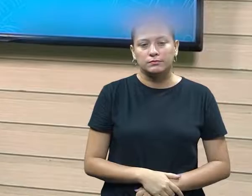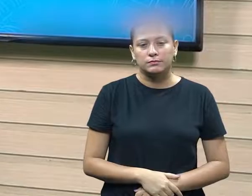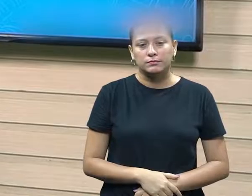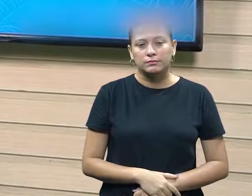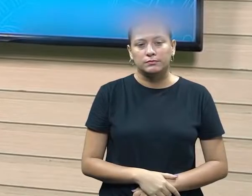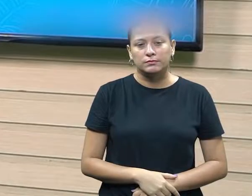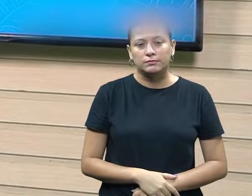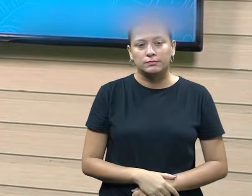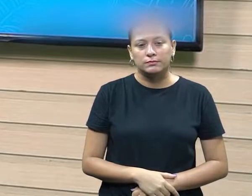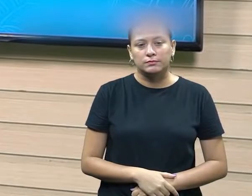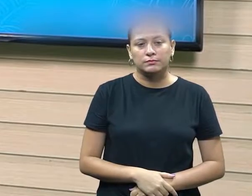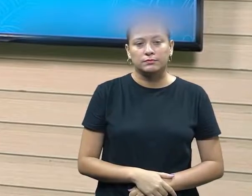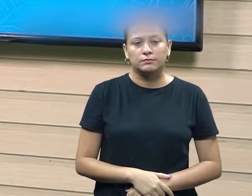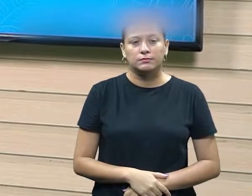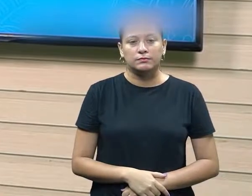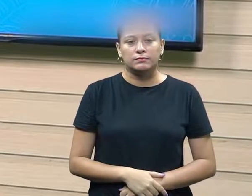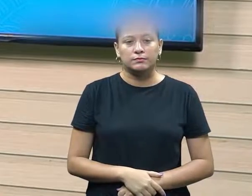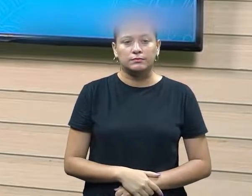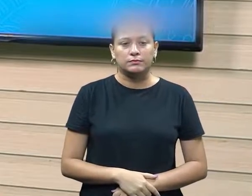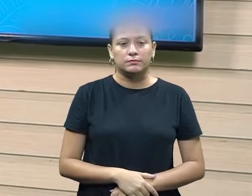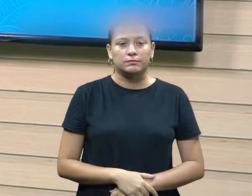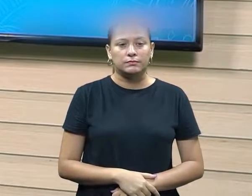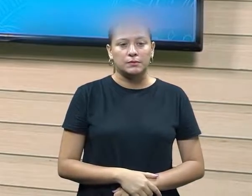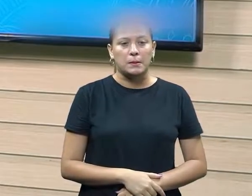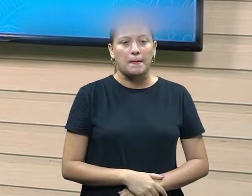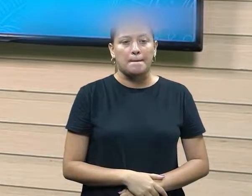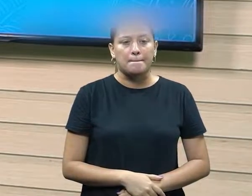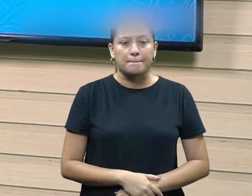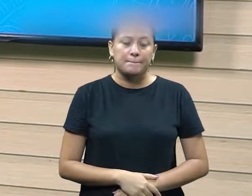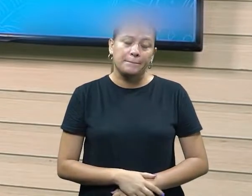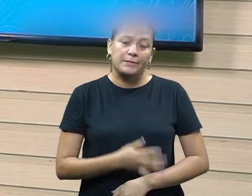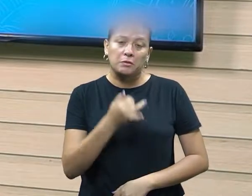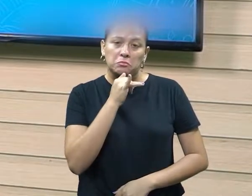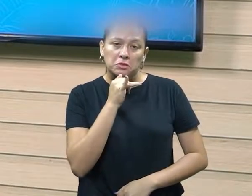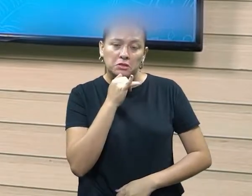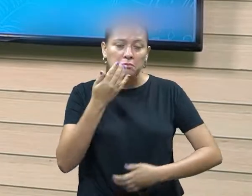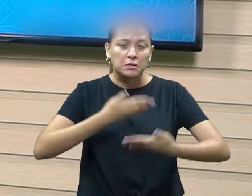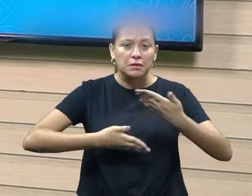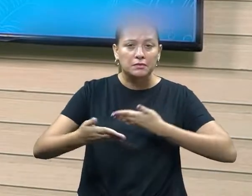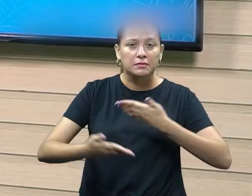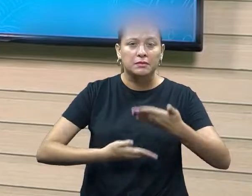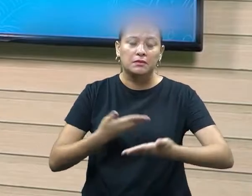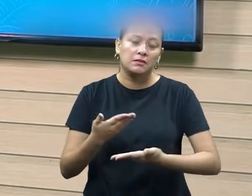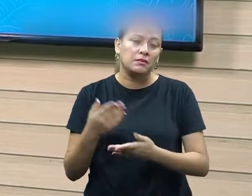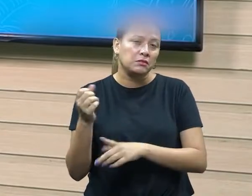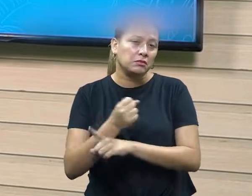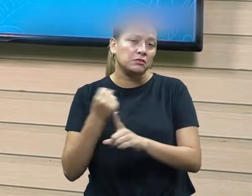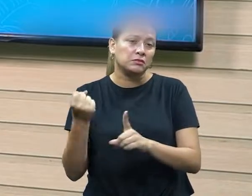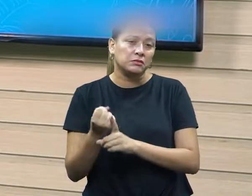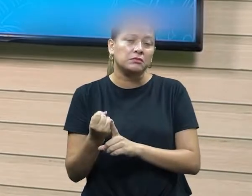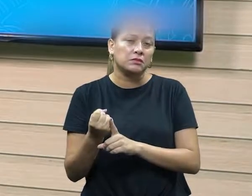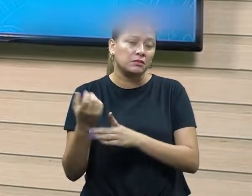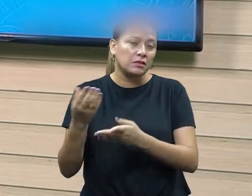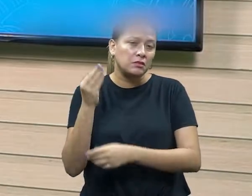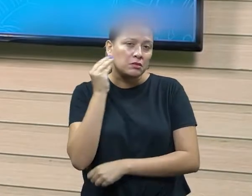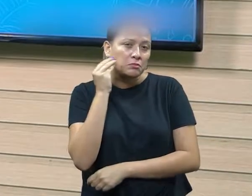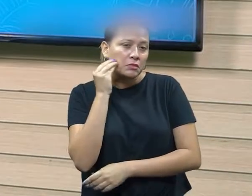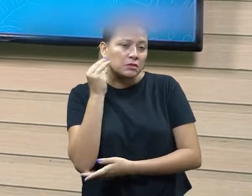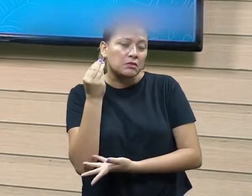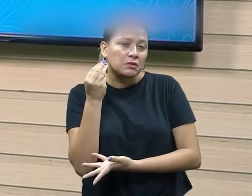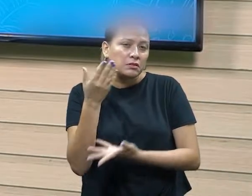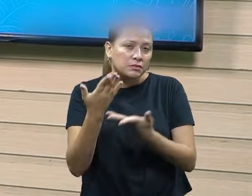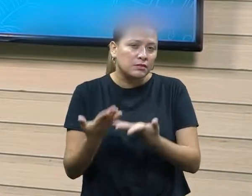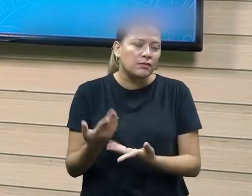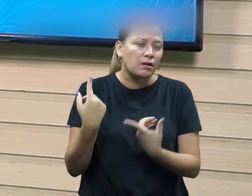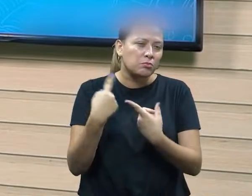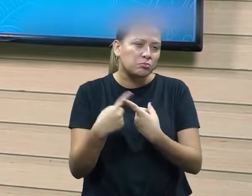gente consegue compreender. Uma pessoa que, vamos dizer, nosso convívio é comunitário, uma pessoa que tem muita experiência, tem um poder ali para ele, porque a questão